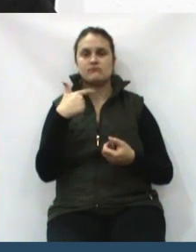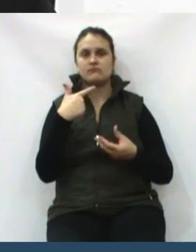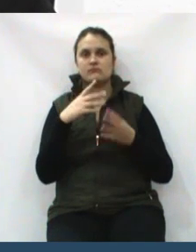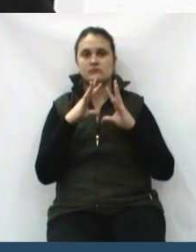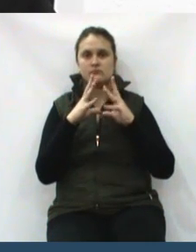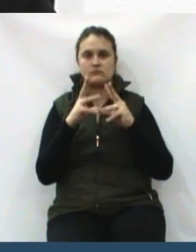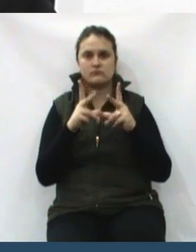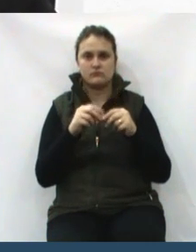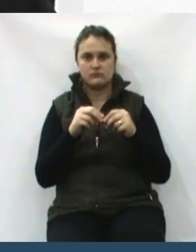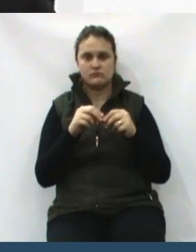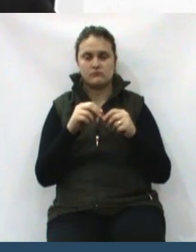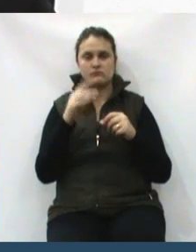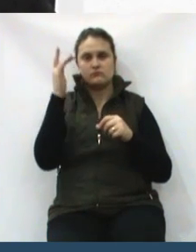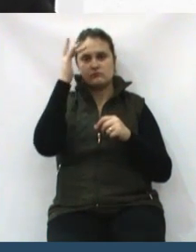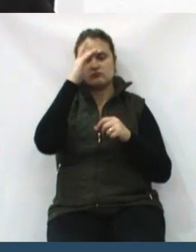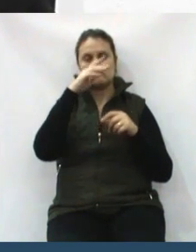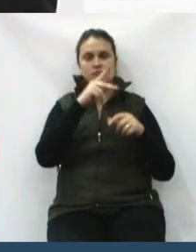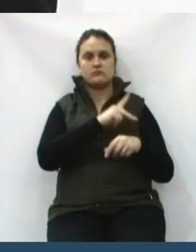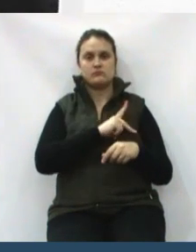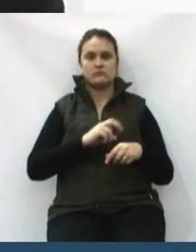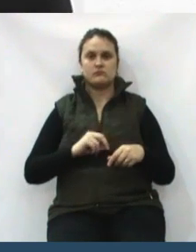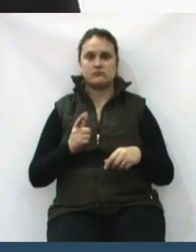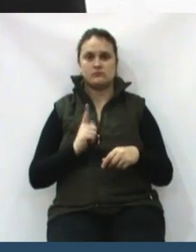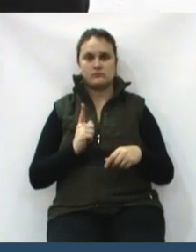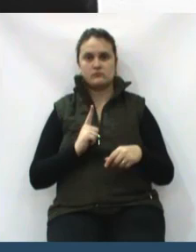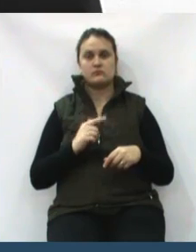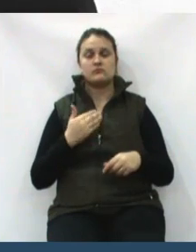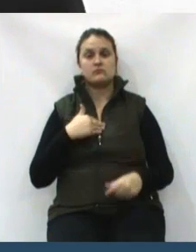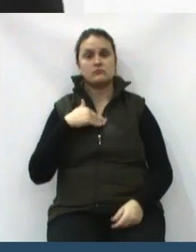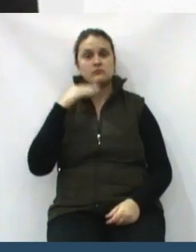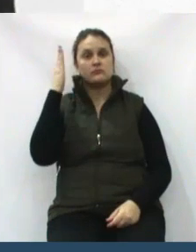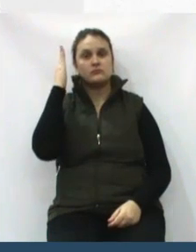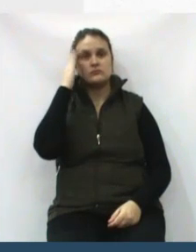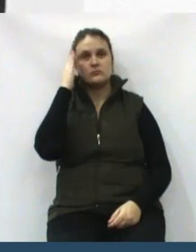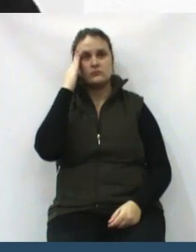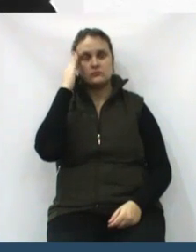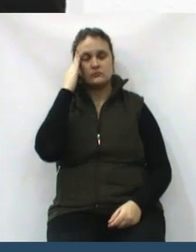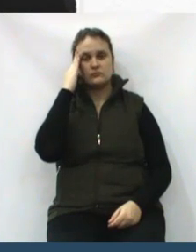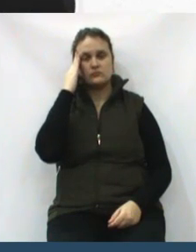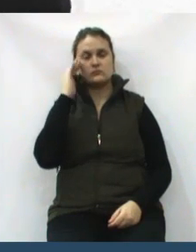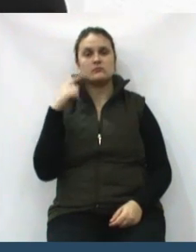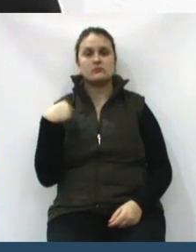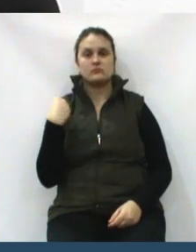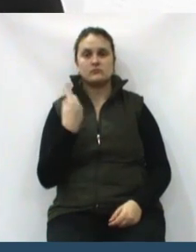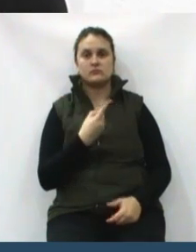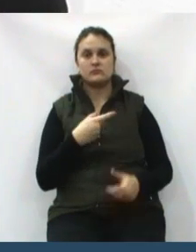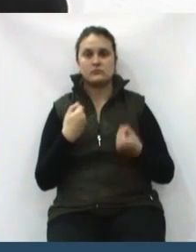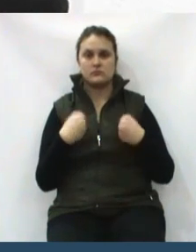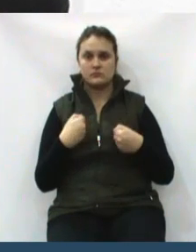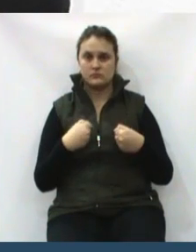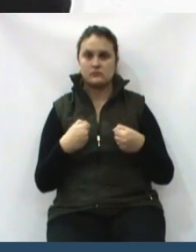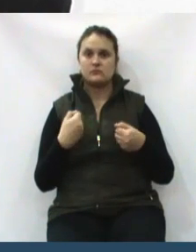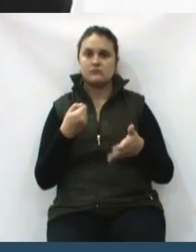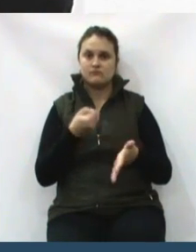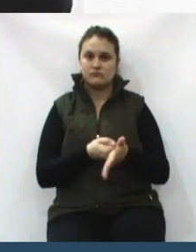por tudo isso que o funcionário público passa. Entendo, então, que devemos cumprir também a nossa